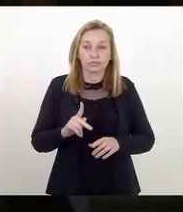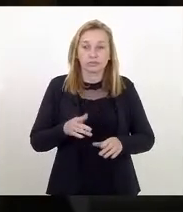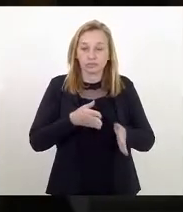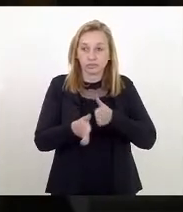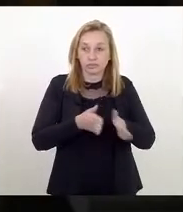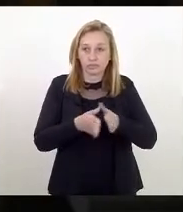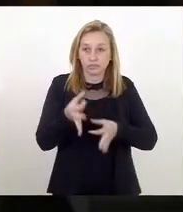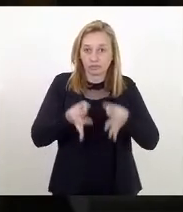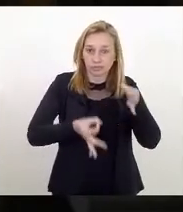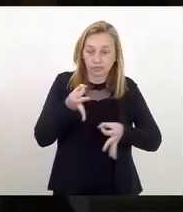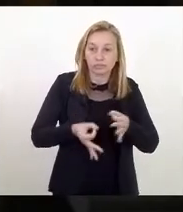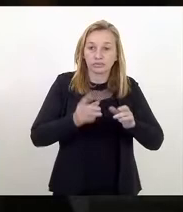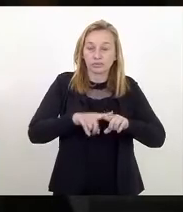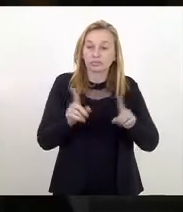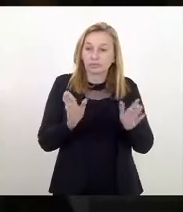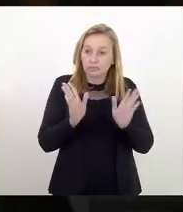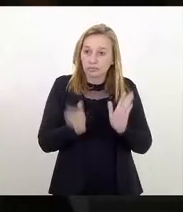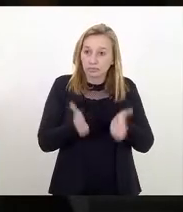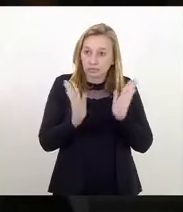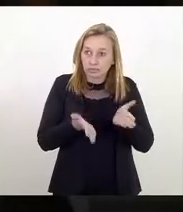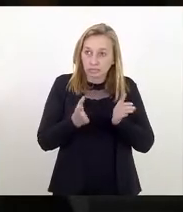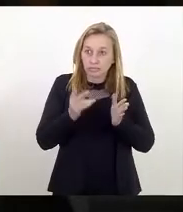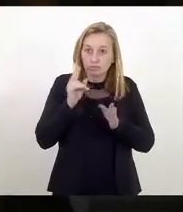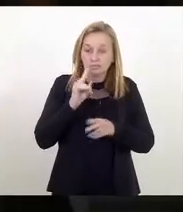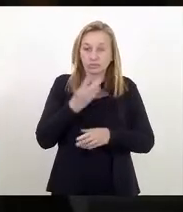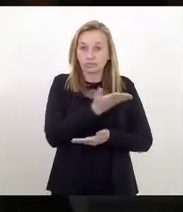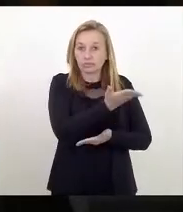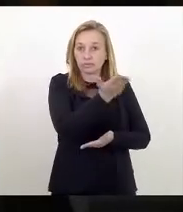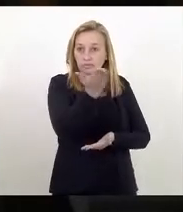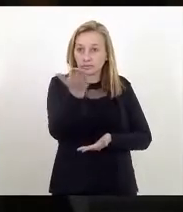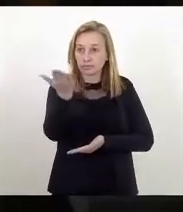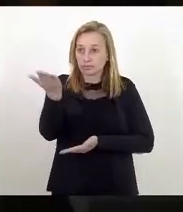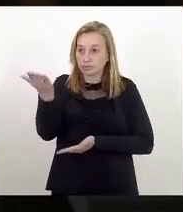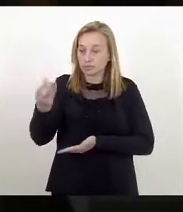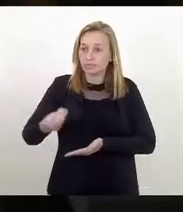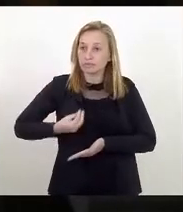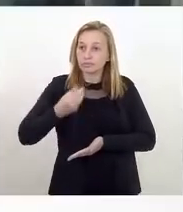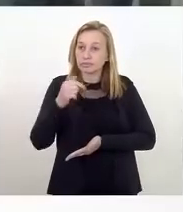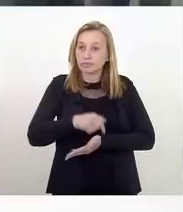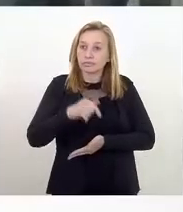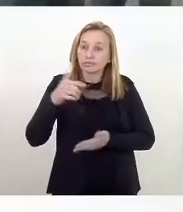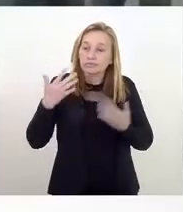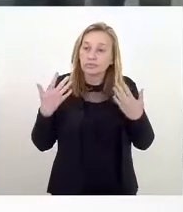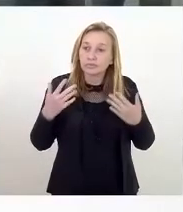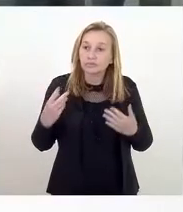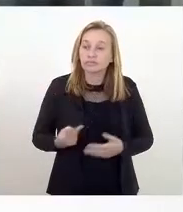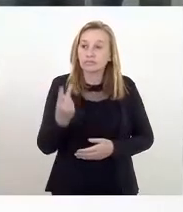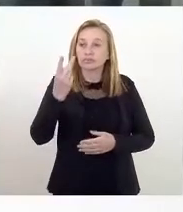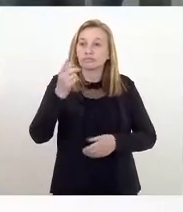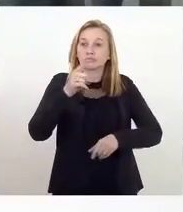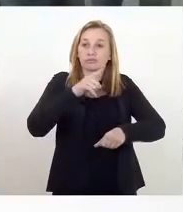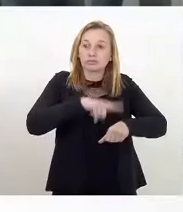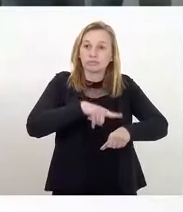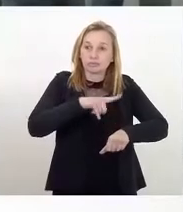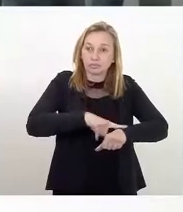Mas hoje, esses rostos estão aqui, estão aqui valorizando esse momento